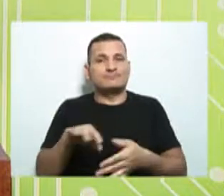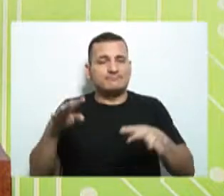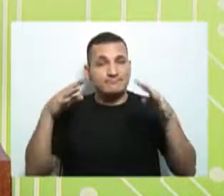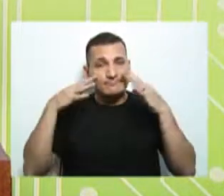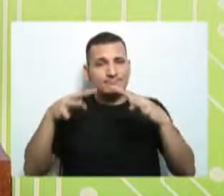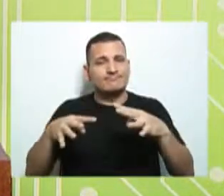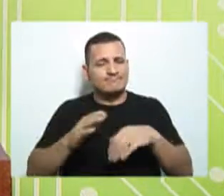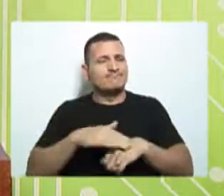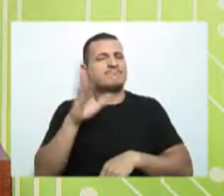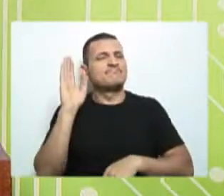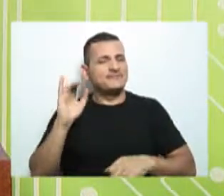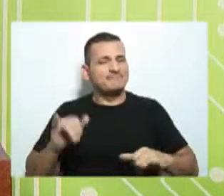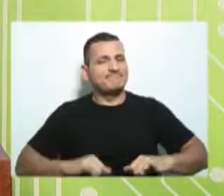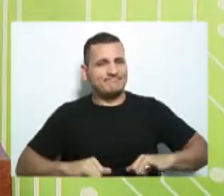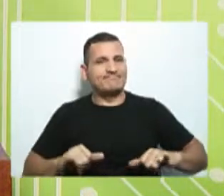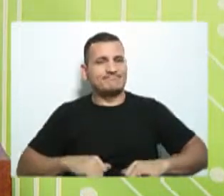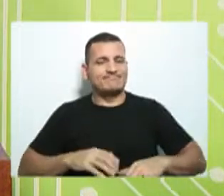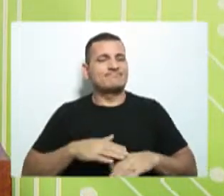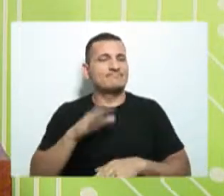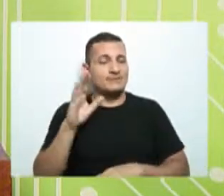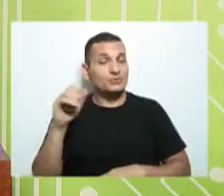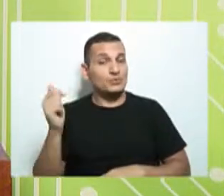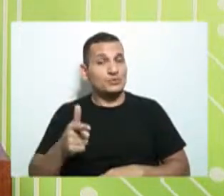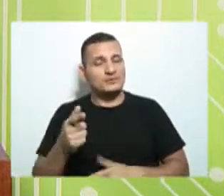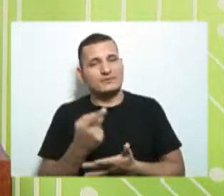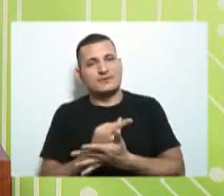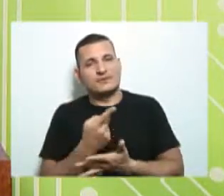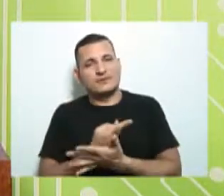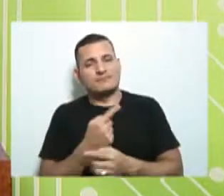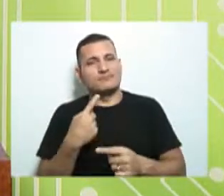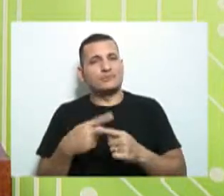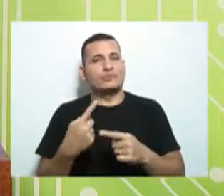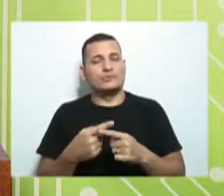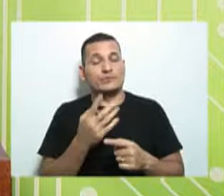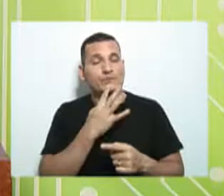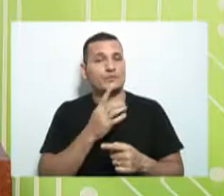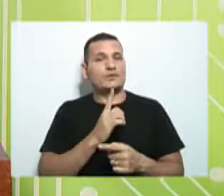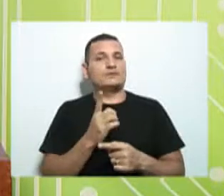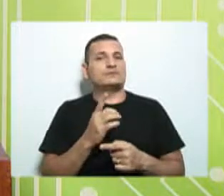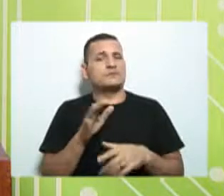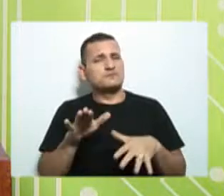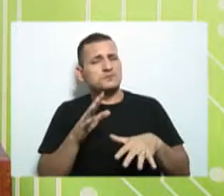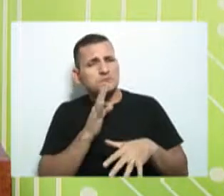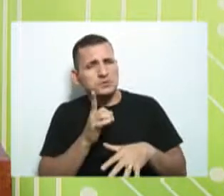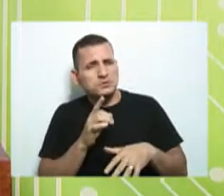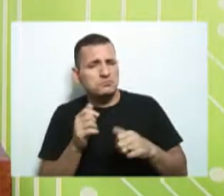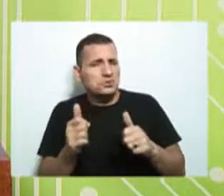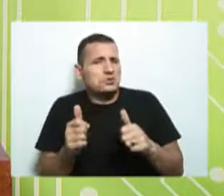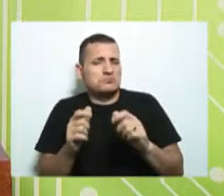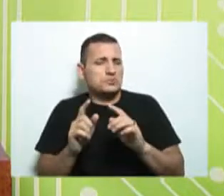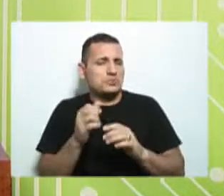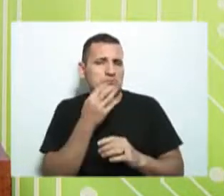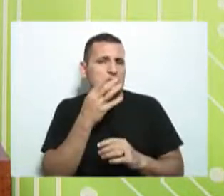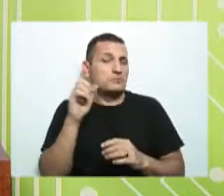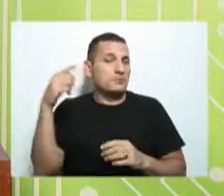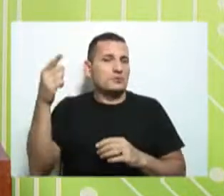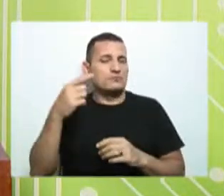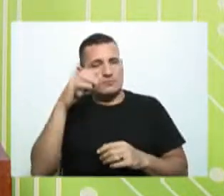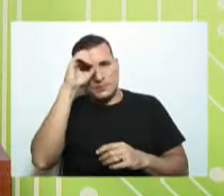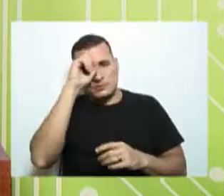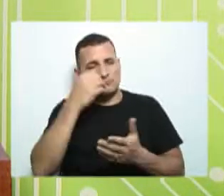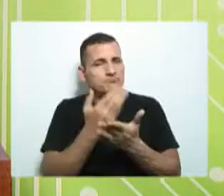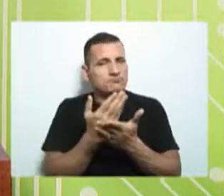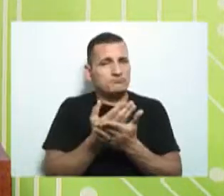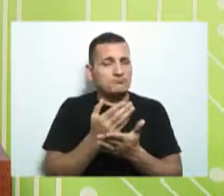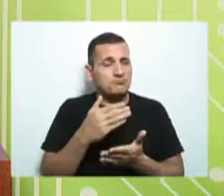mais doloroso do que errar por não conhecer. Por não conhecer, a pessoa ainda até releva, né? Não, tudo bem, da próxima eu vou aprender, eu vou estudar mais